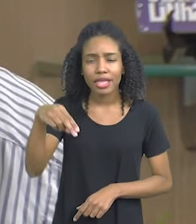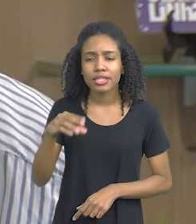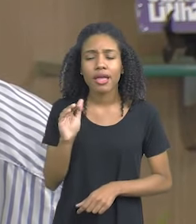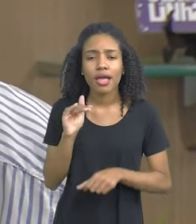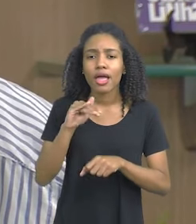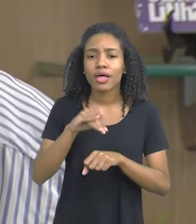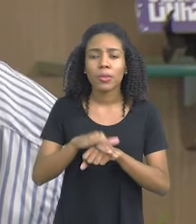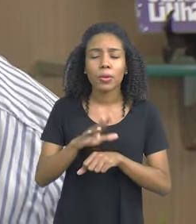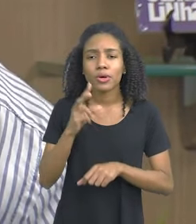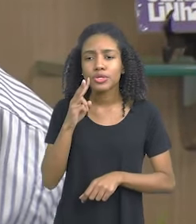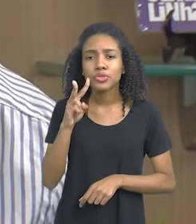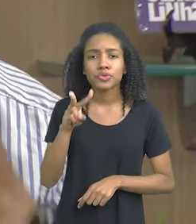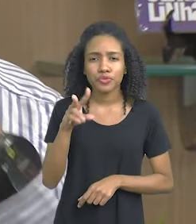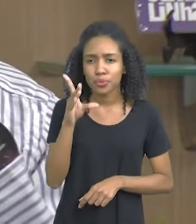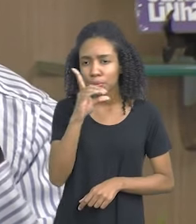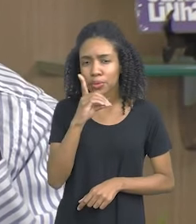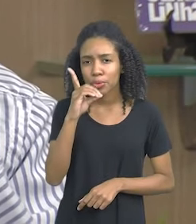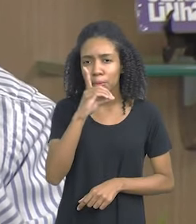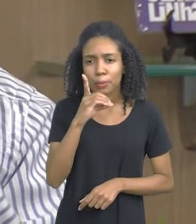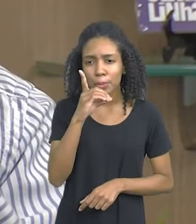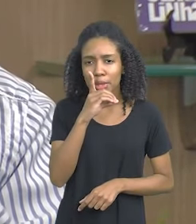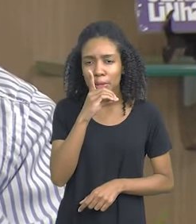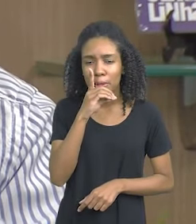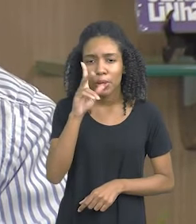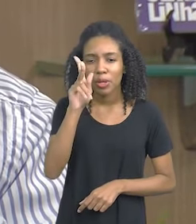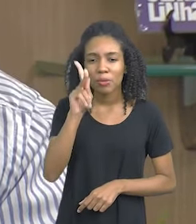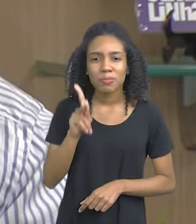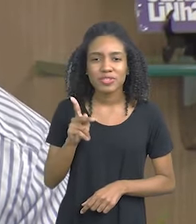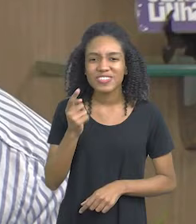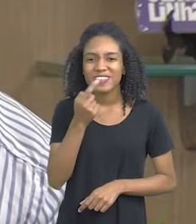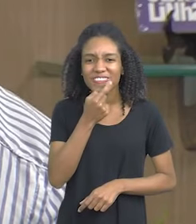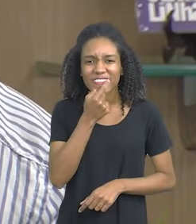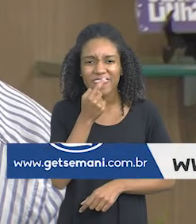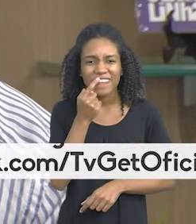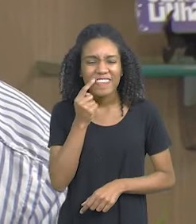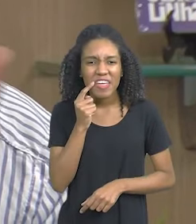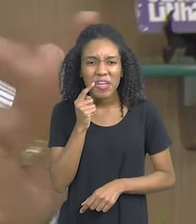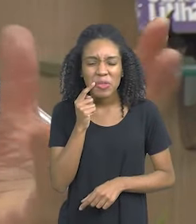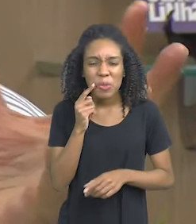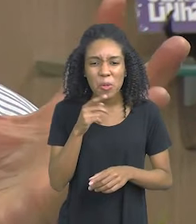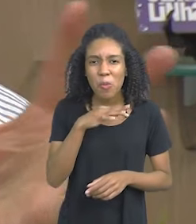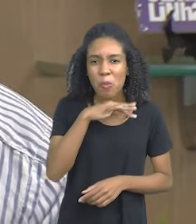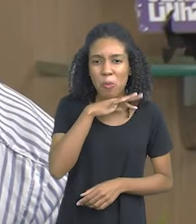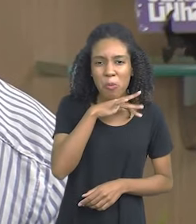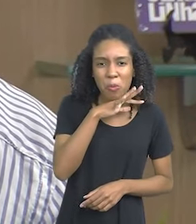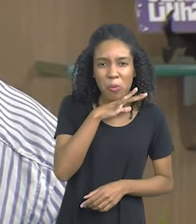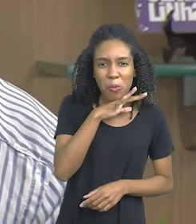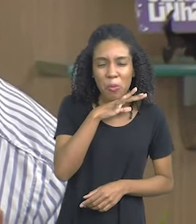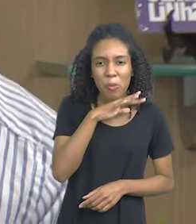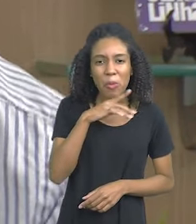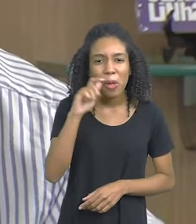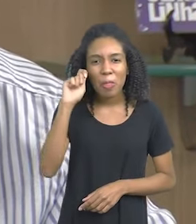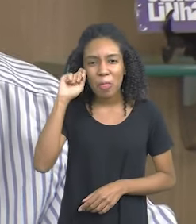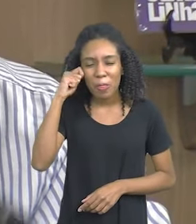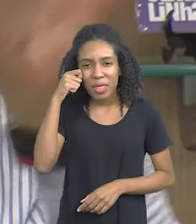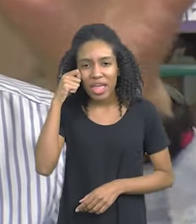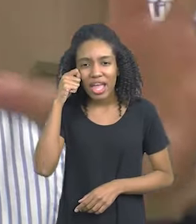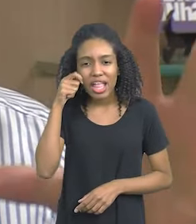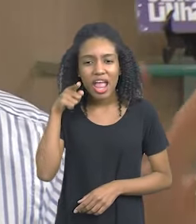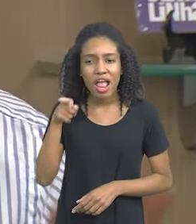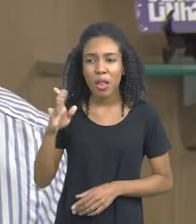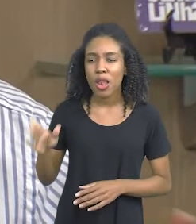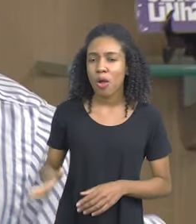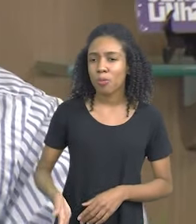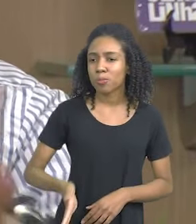noite, no domingo. E ele com os dentes totalmente estragados. Pessoa milionária. Era o